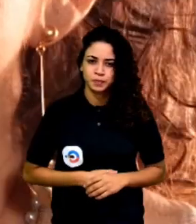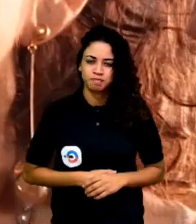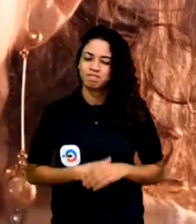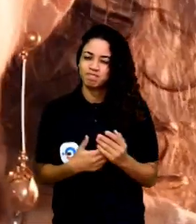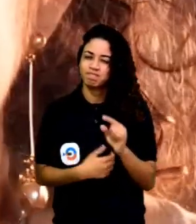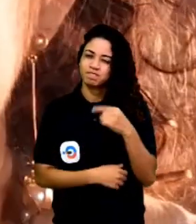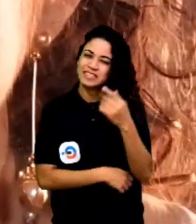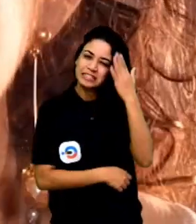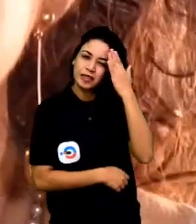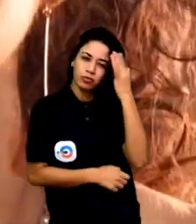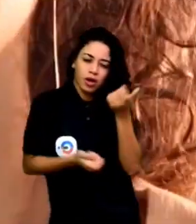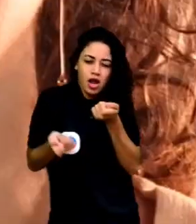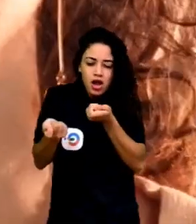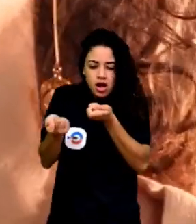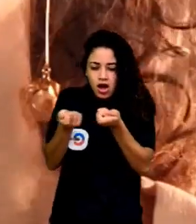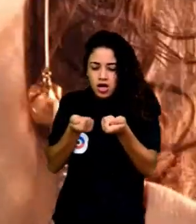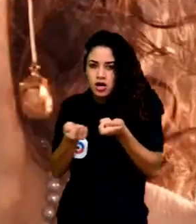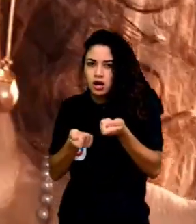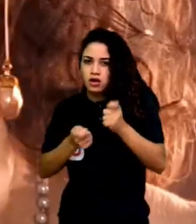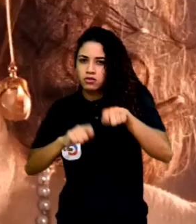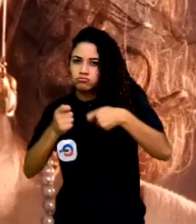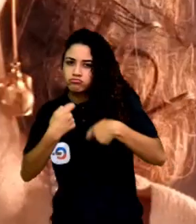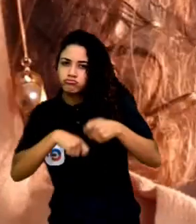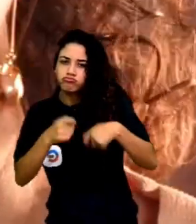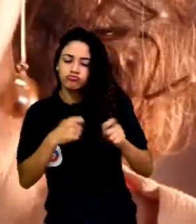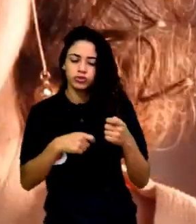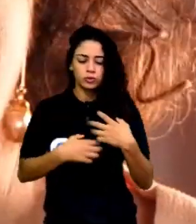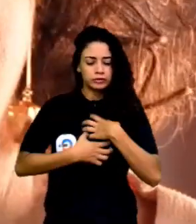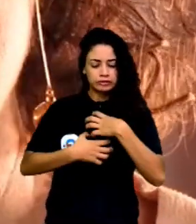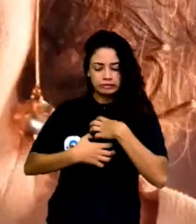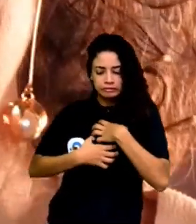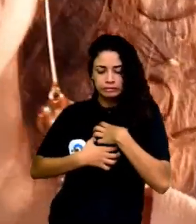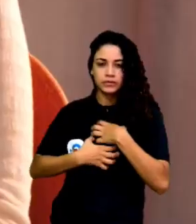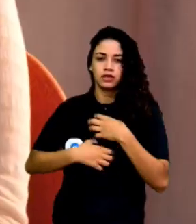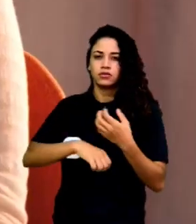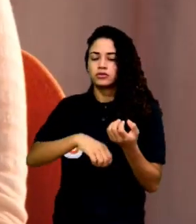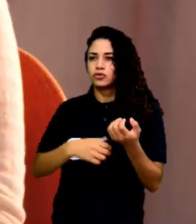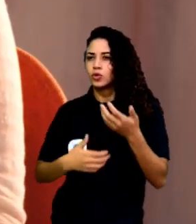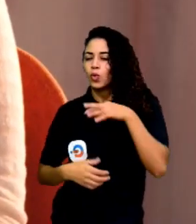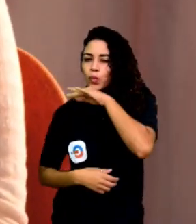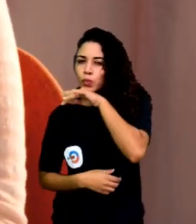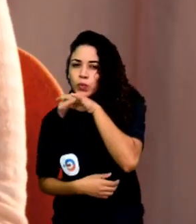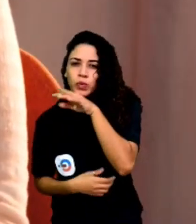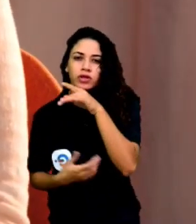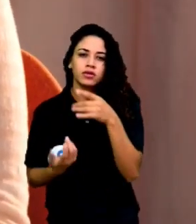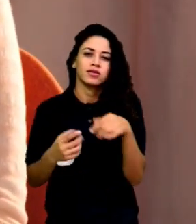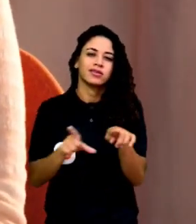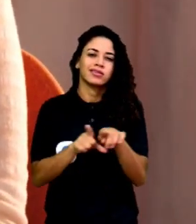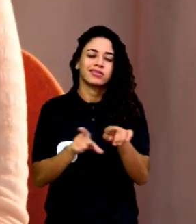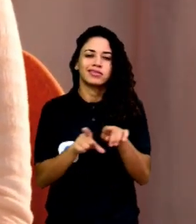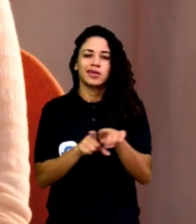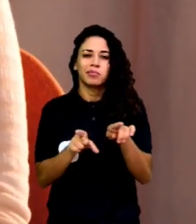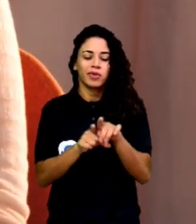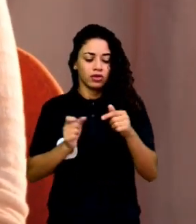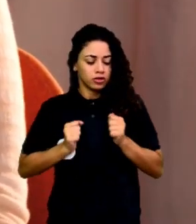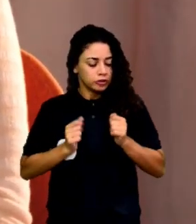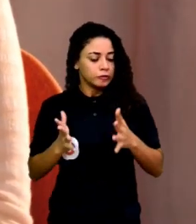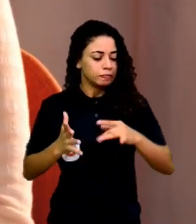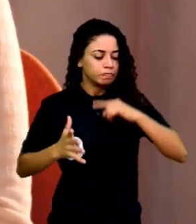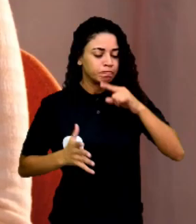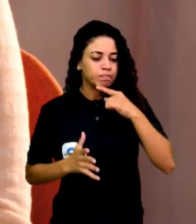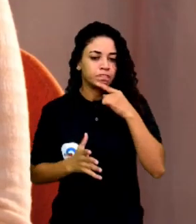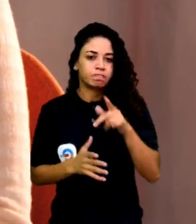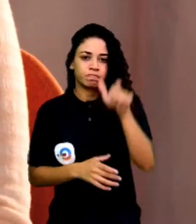Sabendo administrar os sentimentos desagradáveis e as frustrações diante da impossibilidade de agir perante as